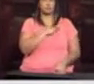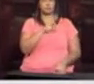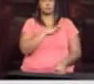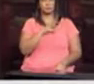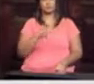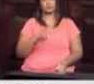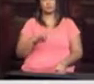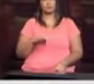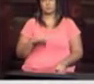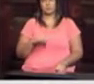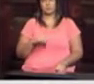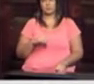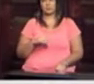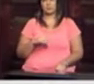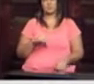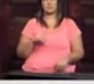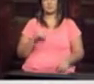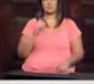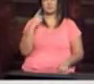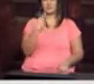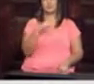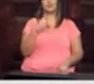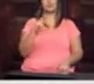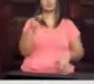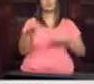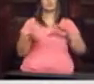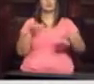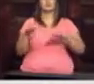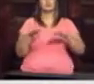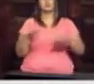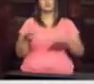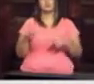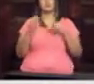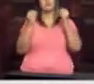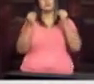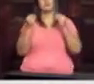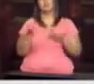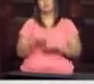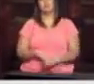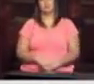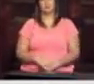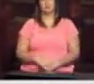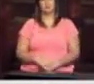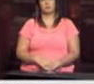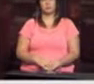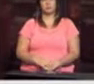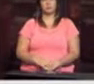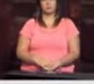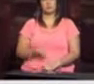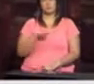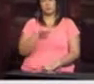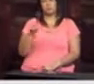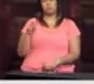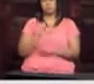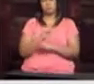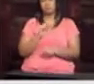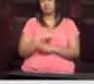O 18º Batalhão, que é de Jacarepaguá, tem índices que atendem as expectativas